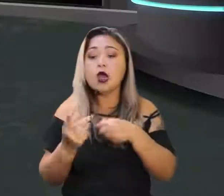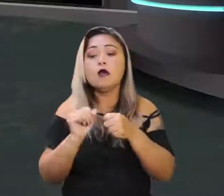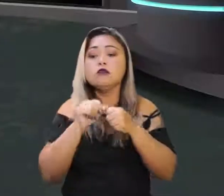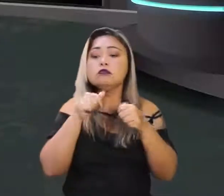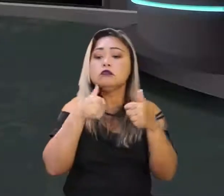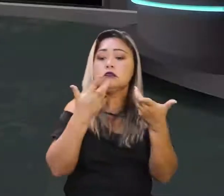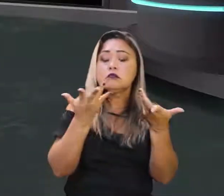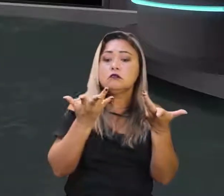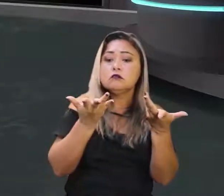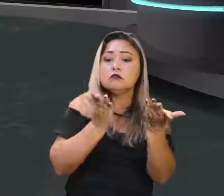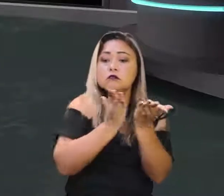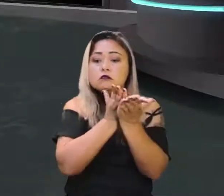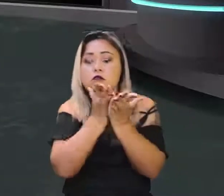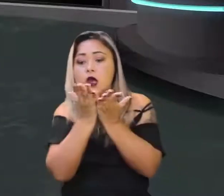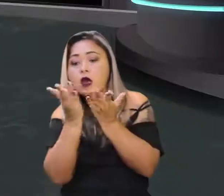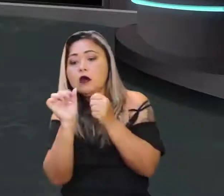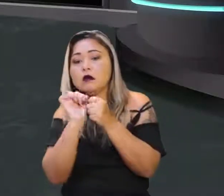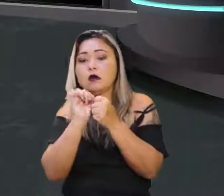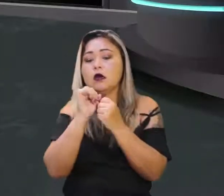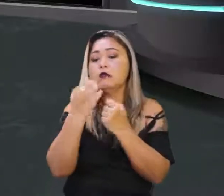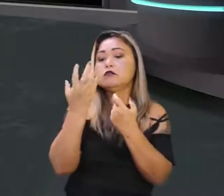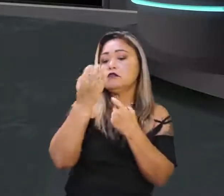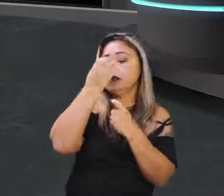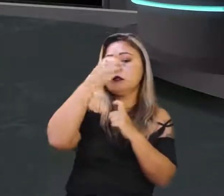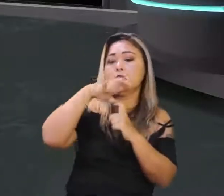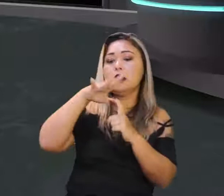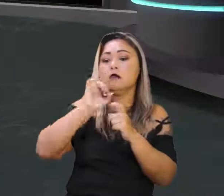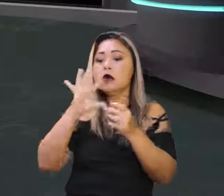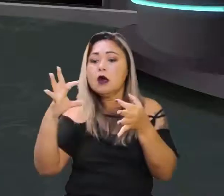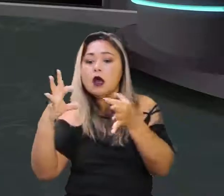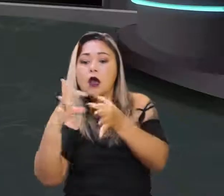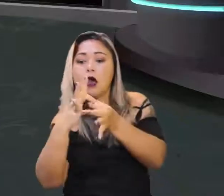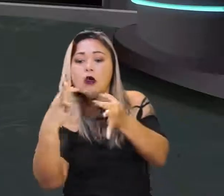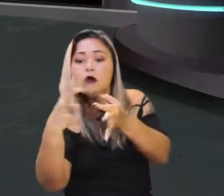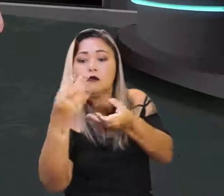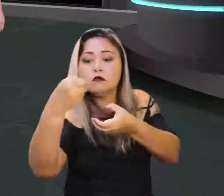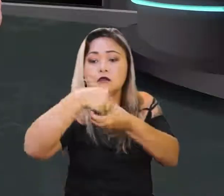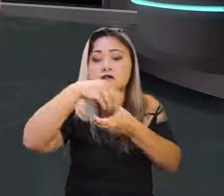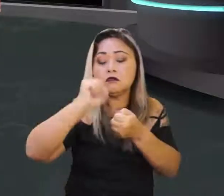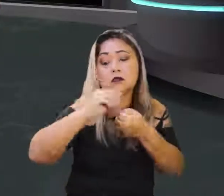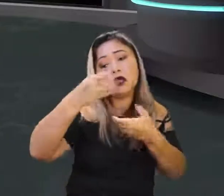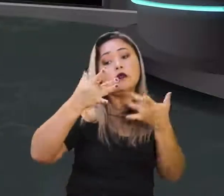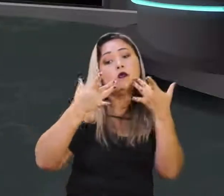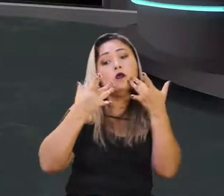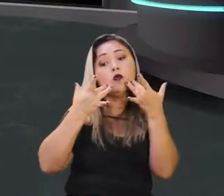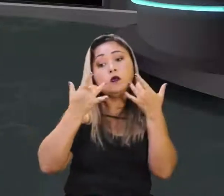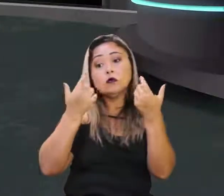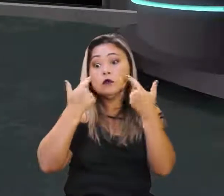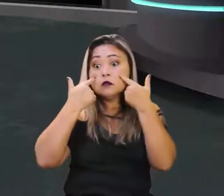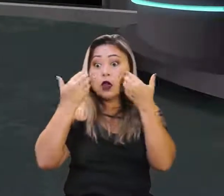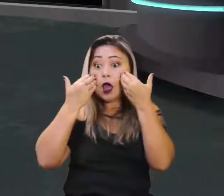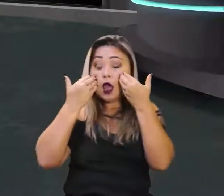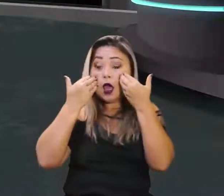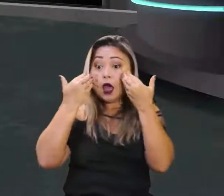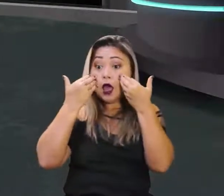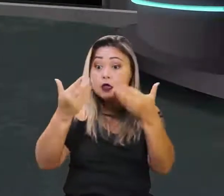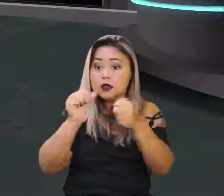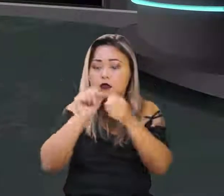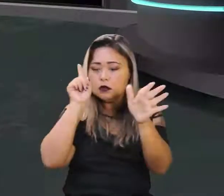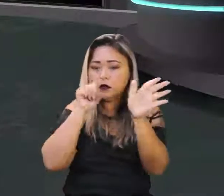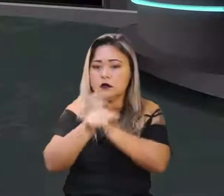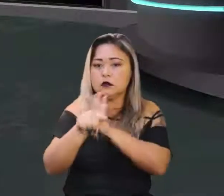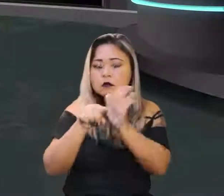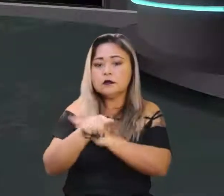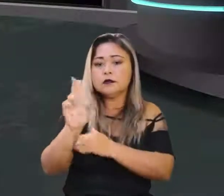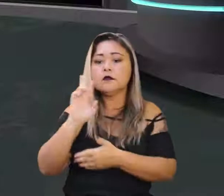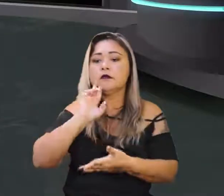Cênico, é verdade, que envolve vários elementos. Exato. Então, atentos aí, estudantes, nessas questões aí. Eu até